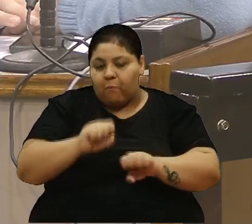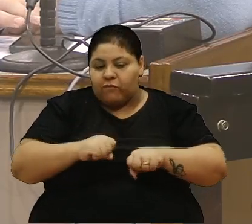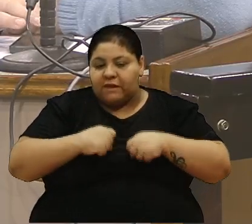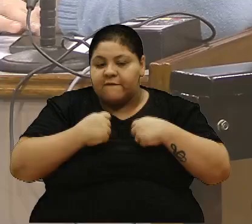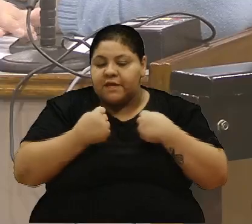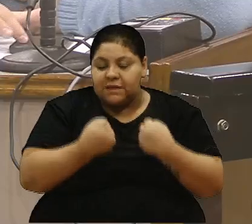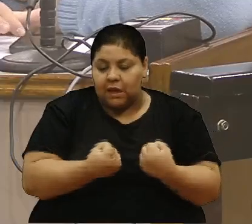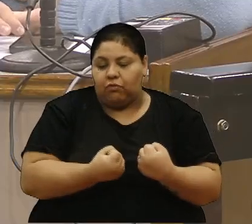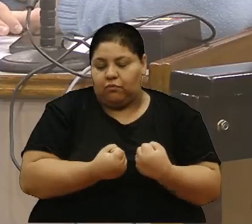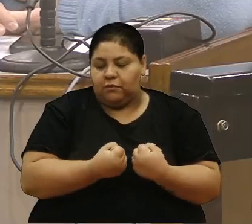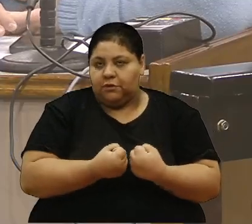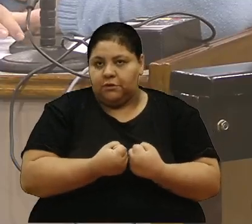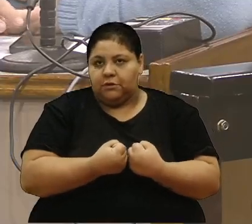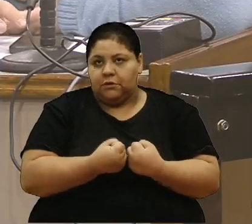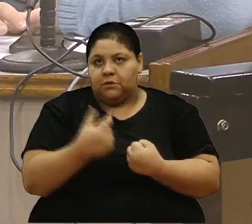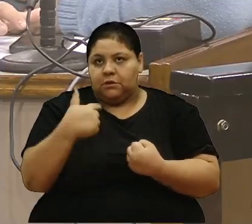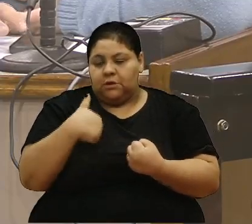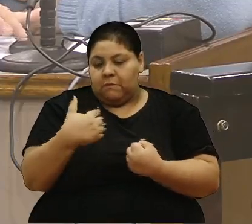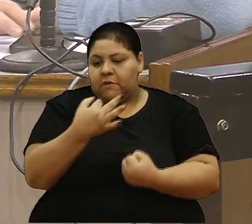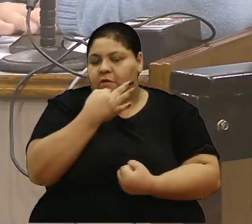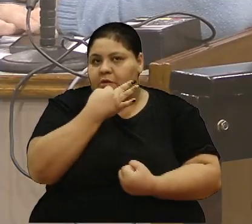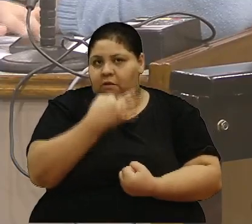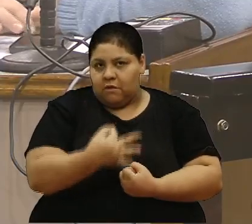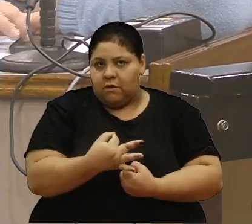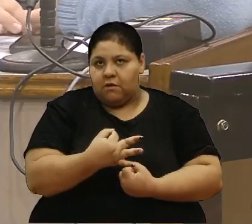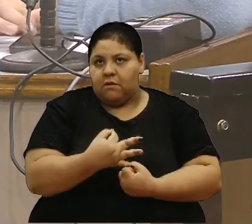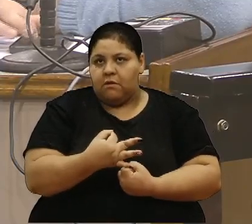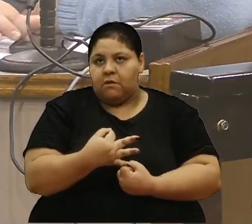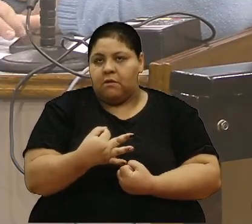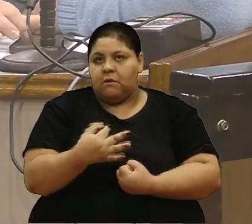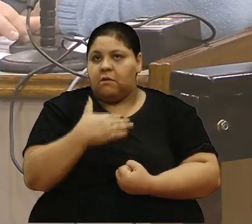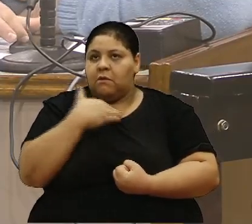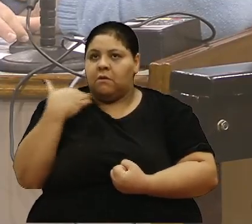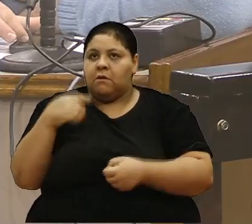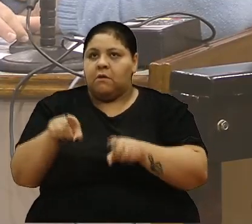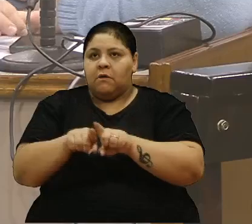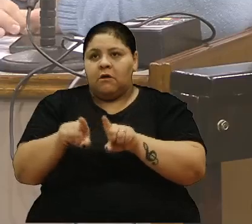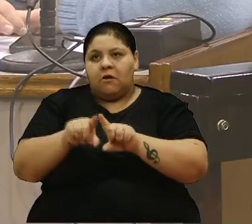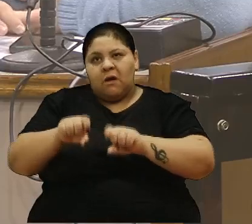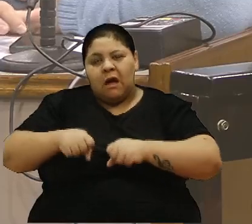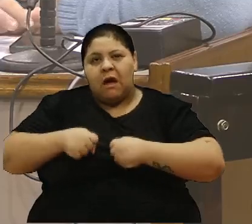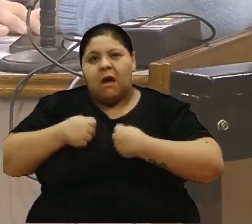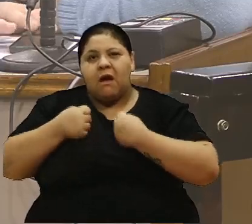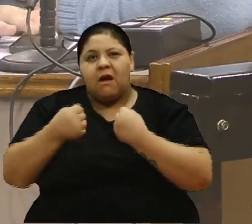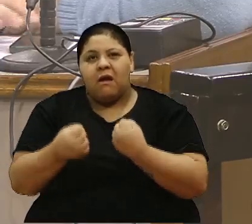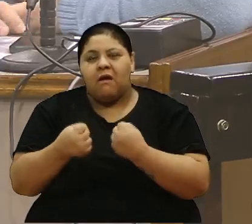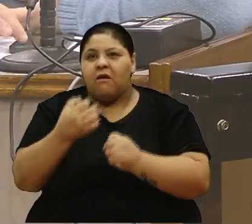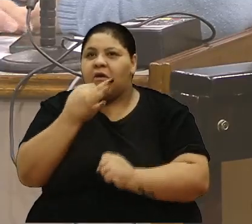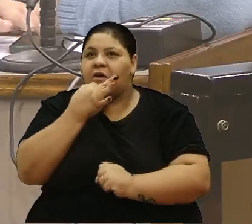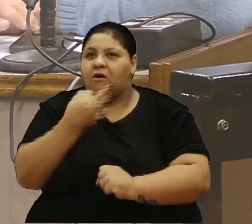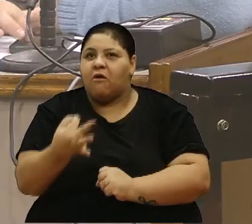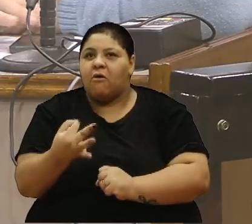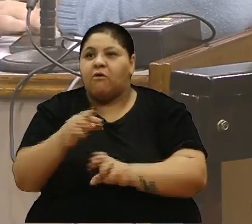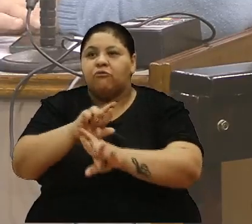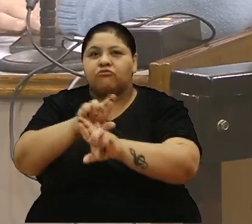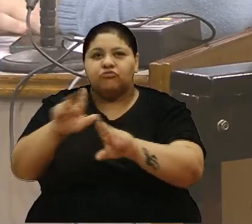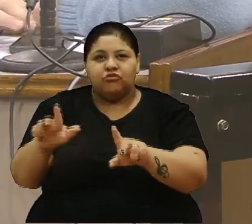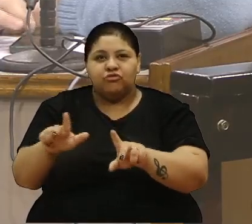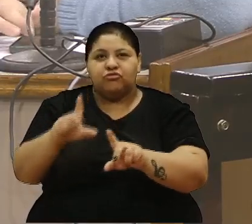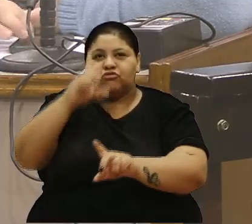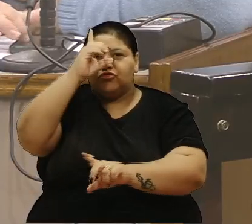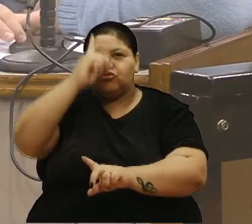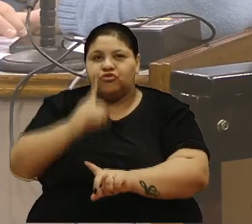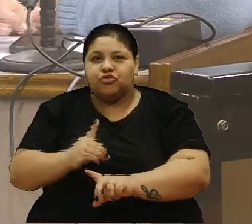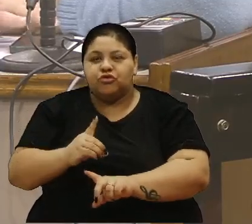né, as minhas opiniões, minhas colocações, morrerei defendendo também a opinião contrária, né, e o direito